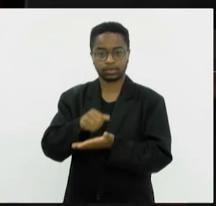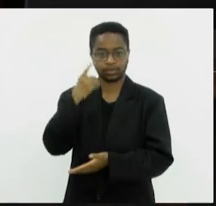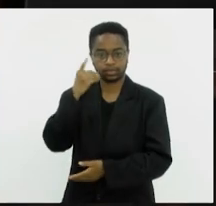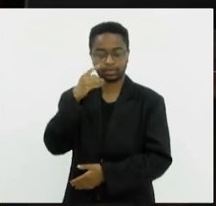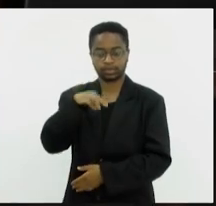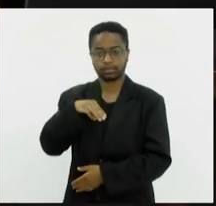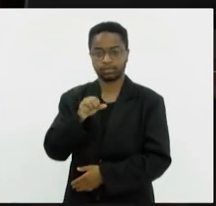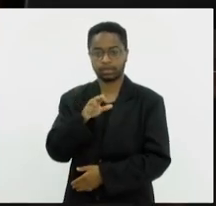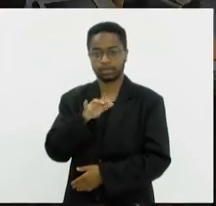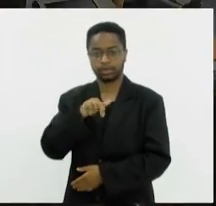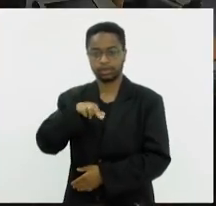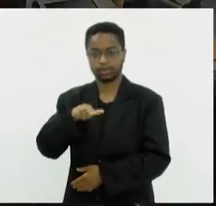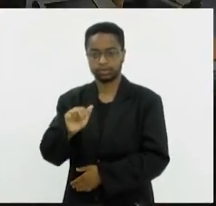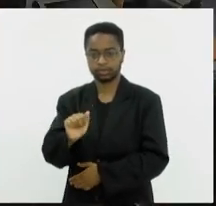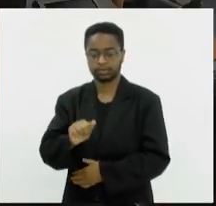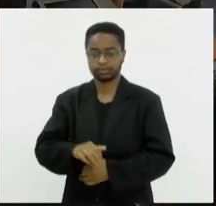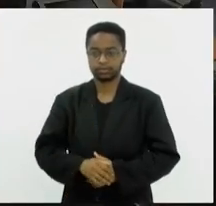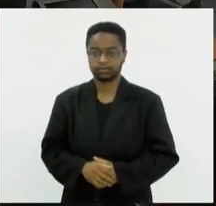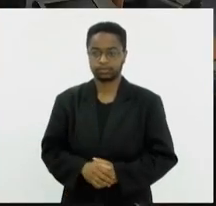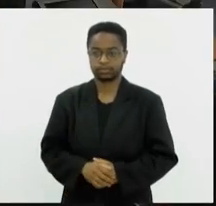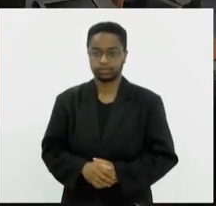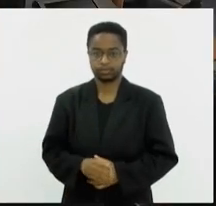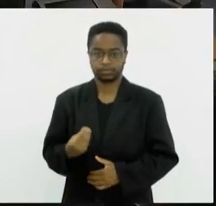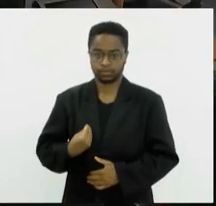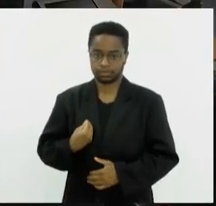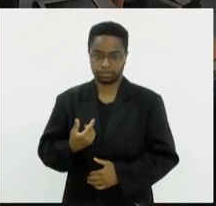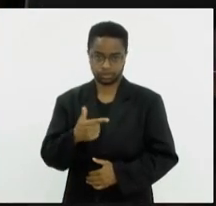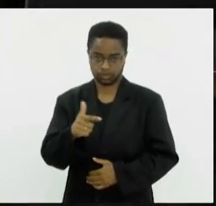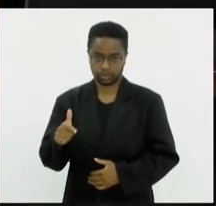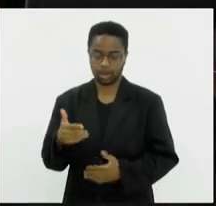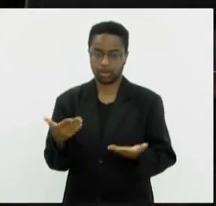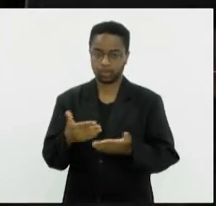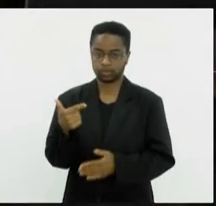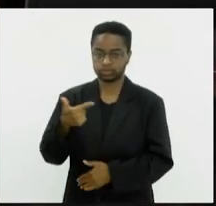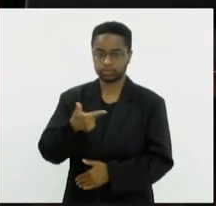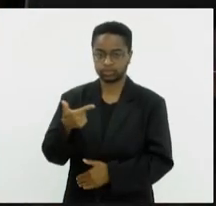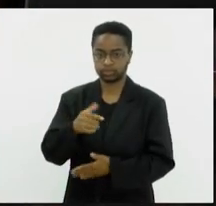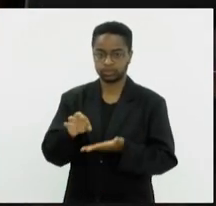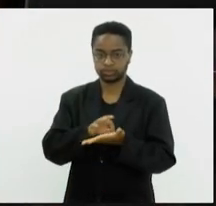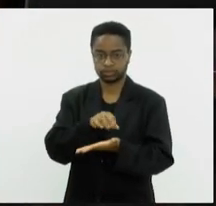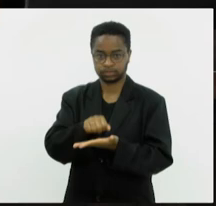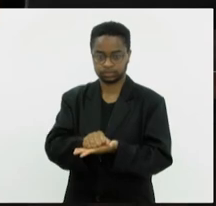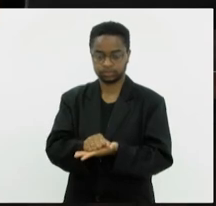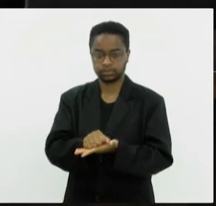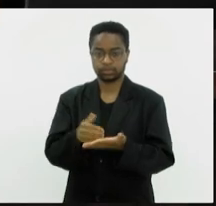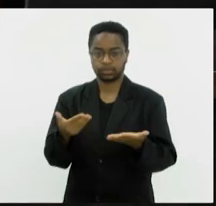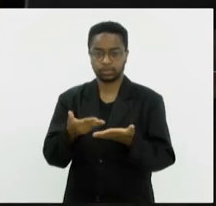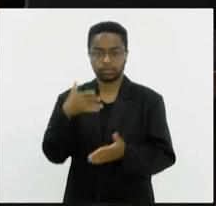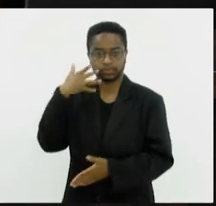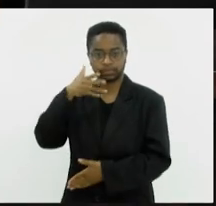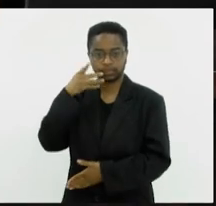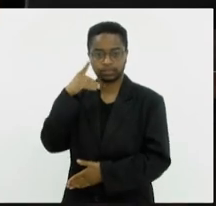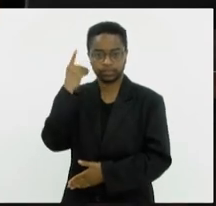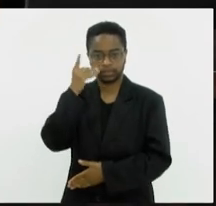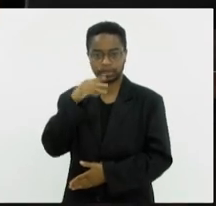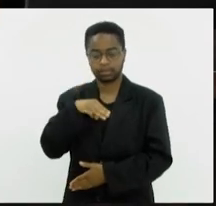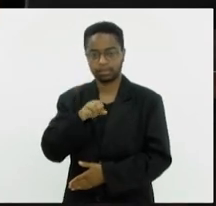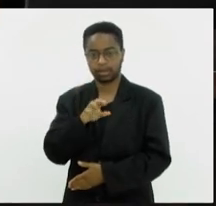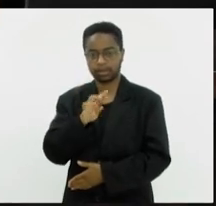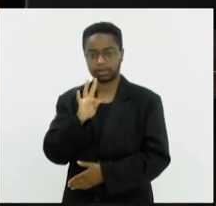do MST não se encontrando presente a segunda escrita para usar da palavra deputada Marta